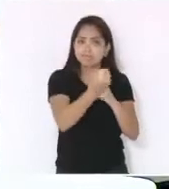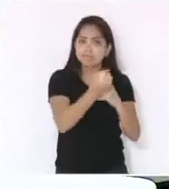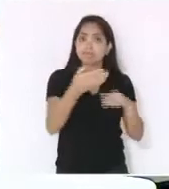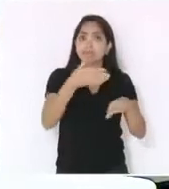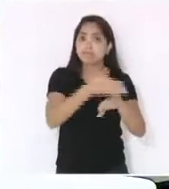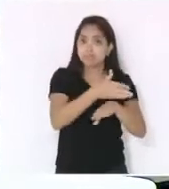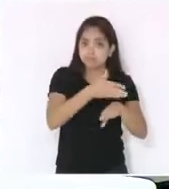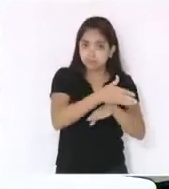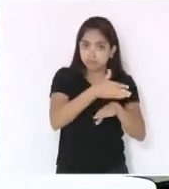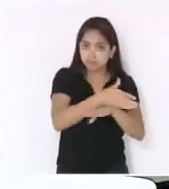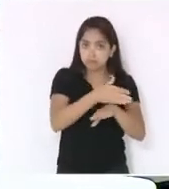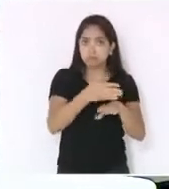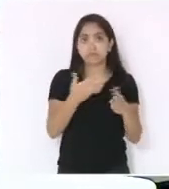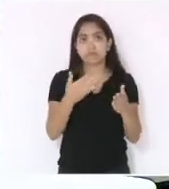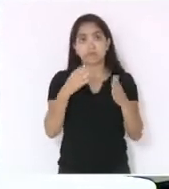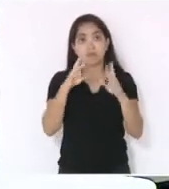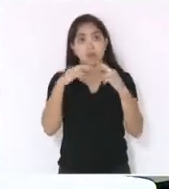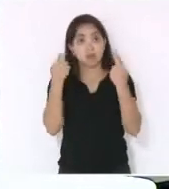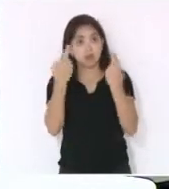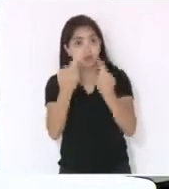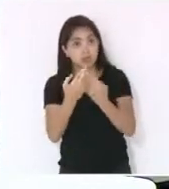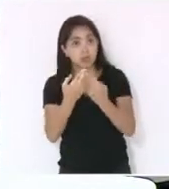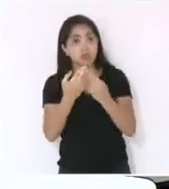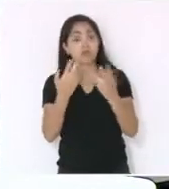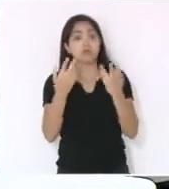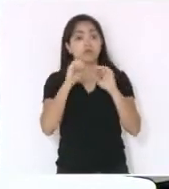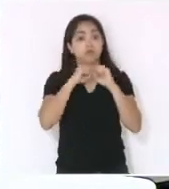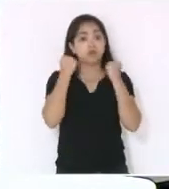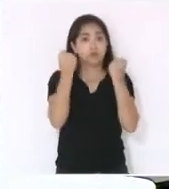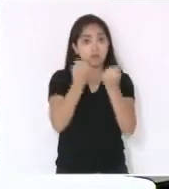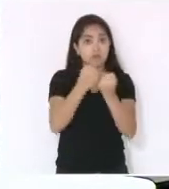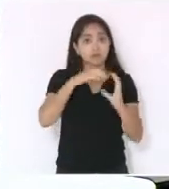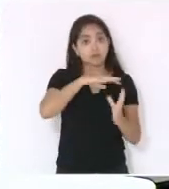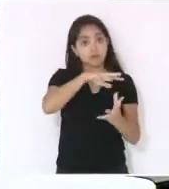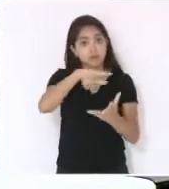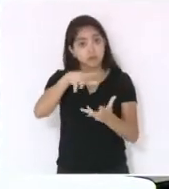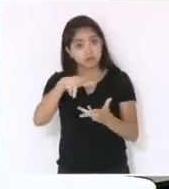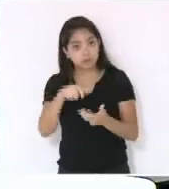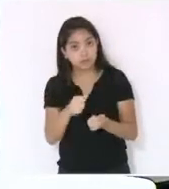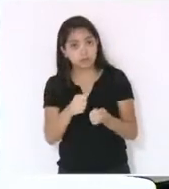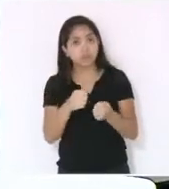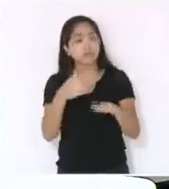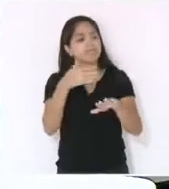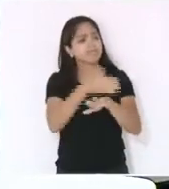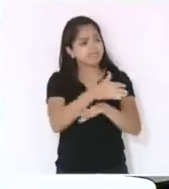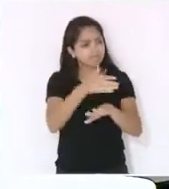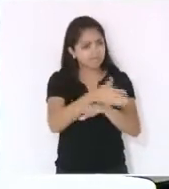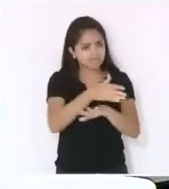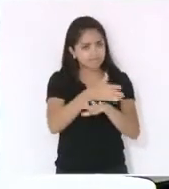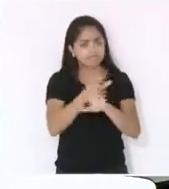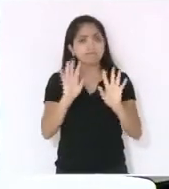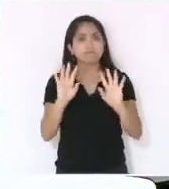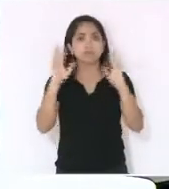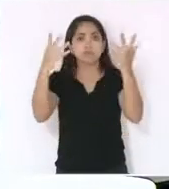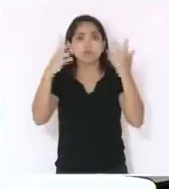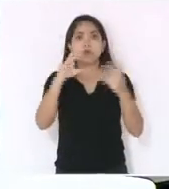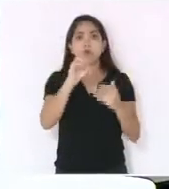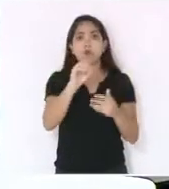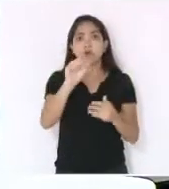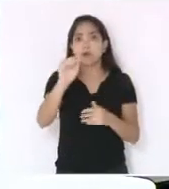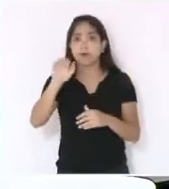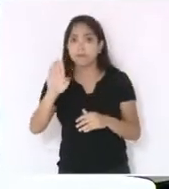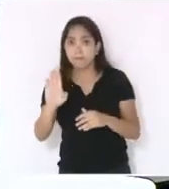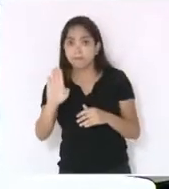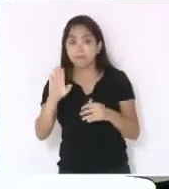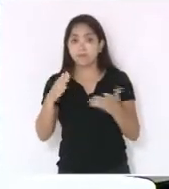de conferências nacionais e internacionais. Incontáveis vezes estivemos falando nos eventos da OAB pelo Brasil, a